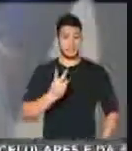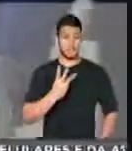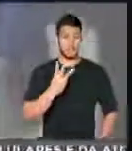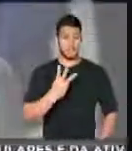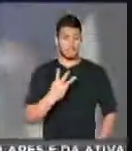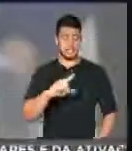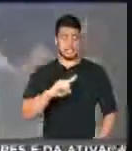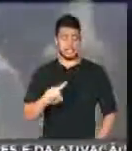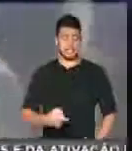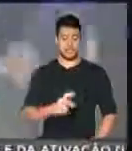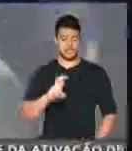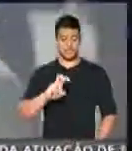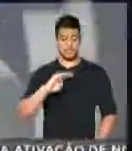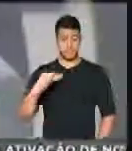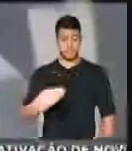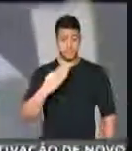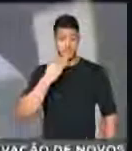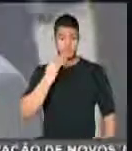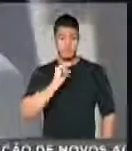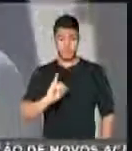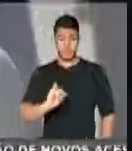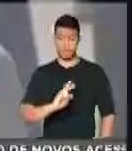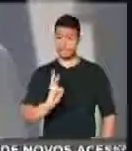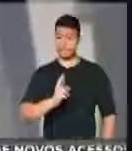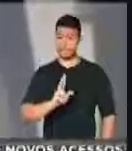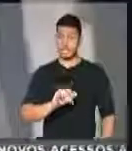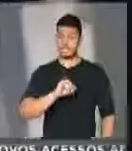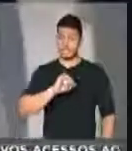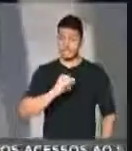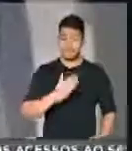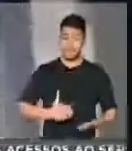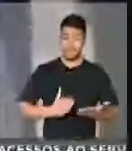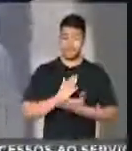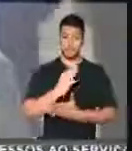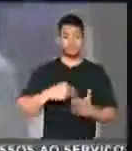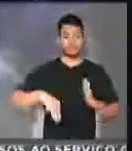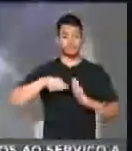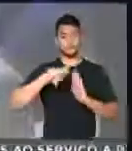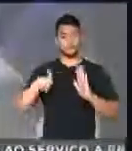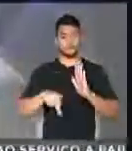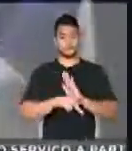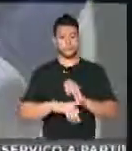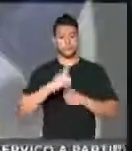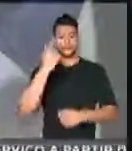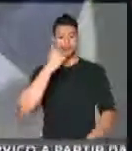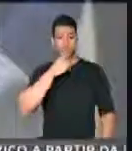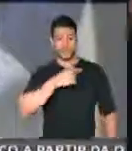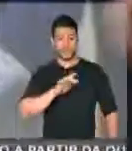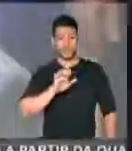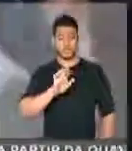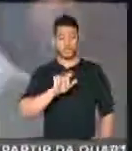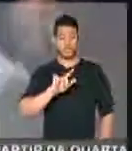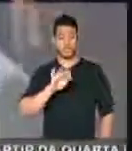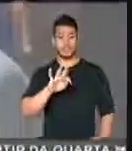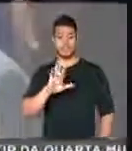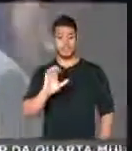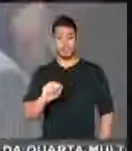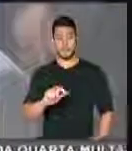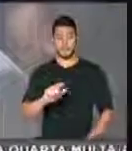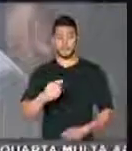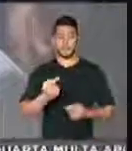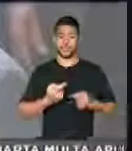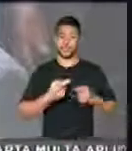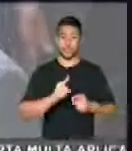reais é um aporte que seria feito, aprovada a medida provisória, para a Eletrobras, para compensar os prejuízos